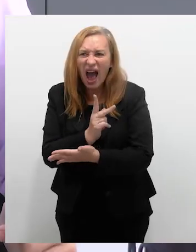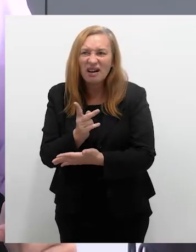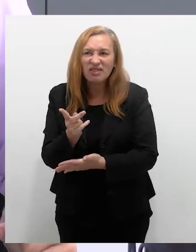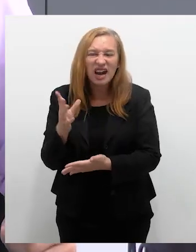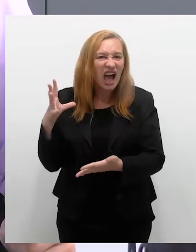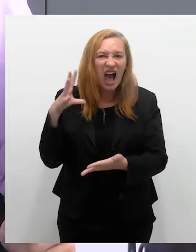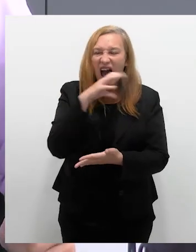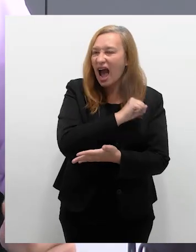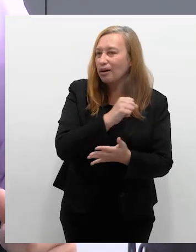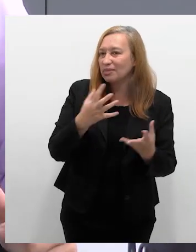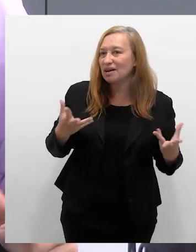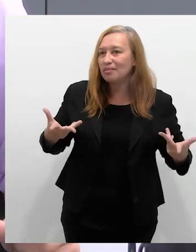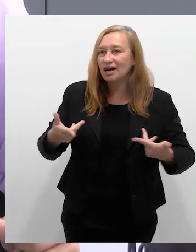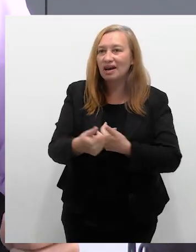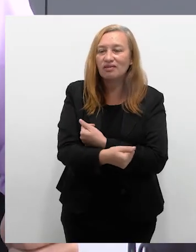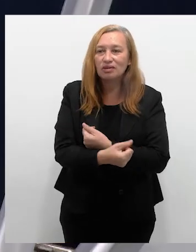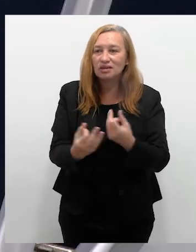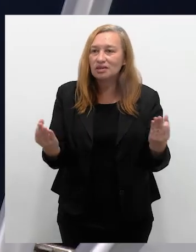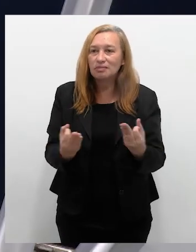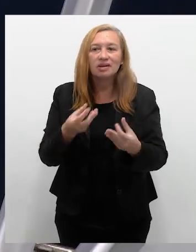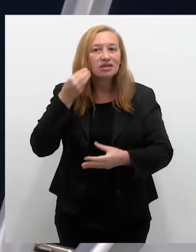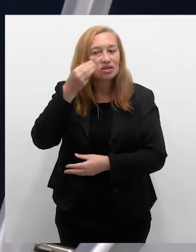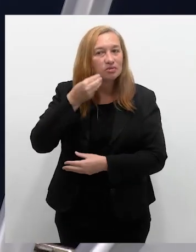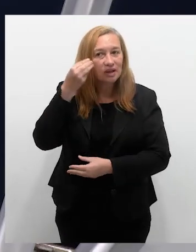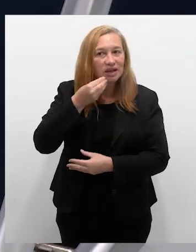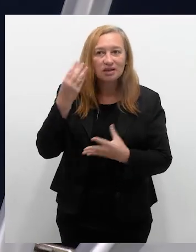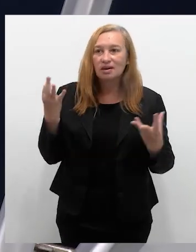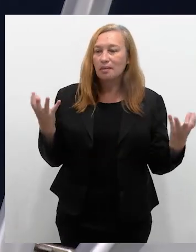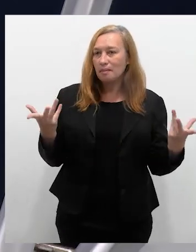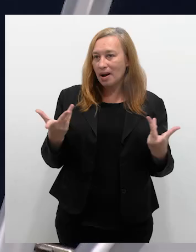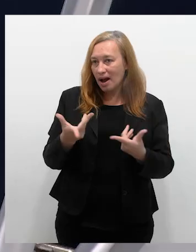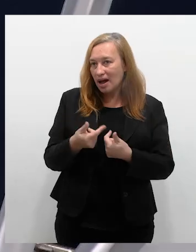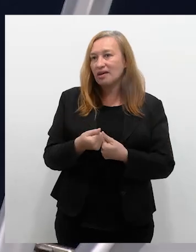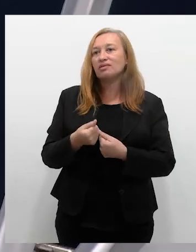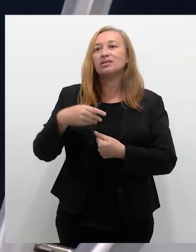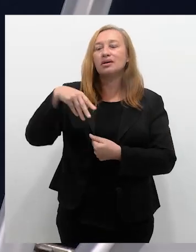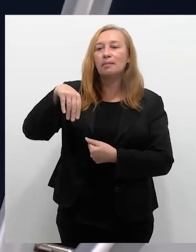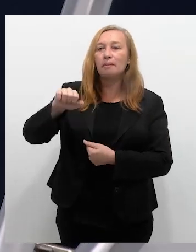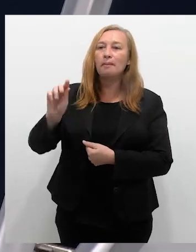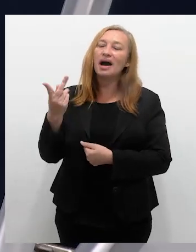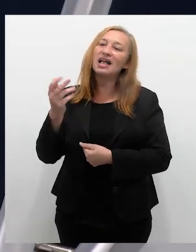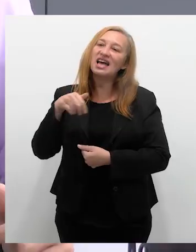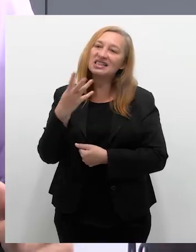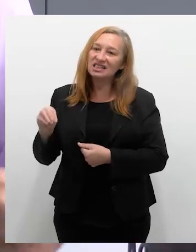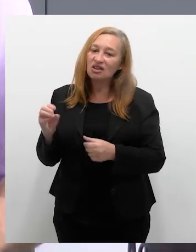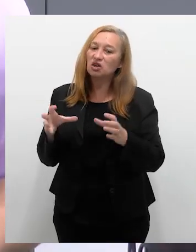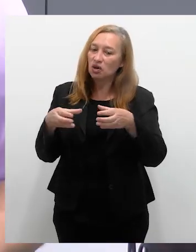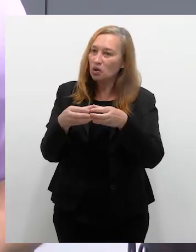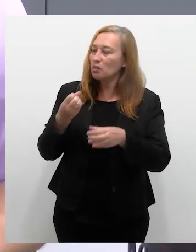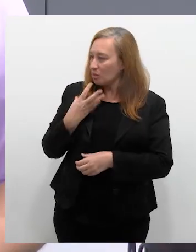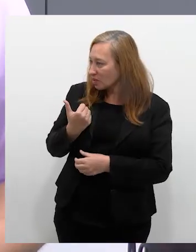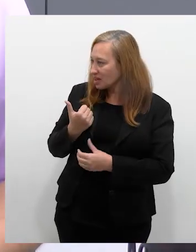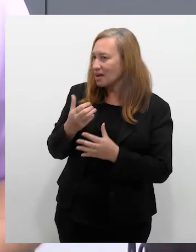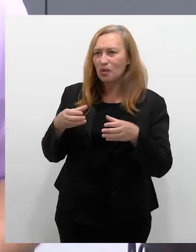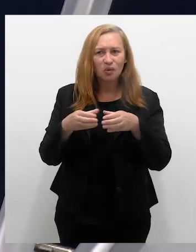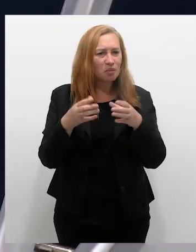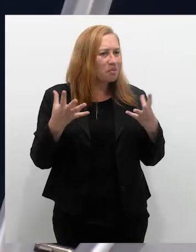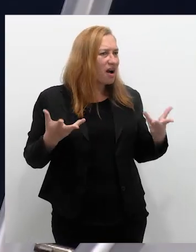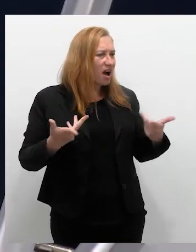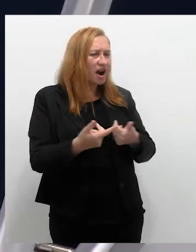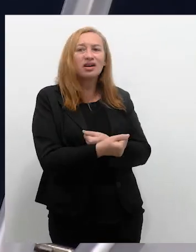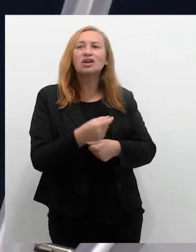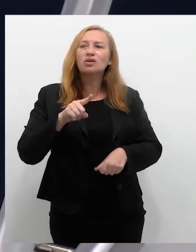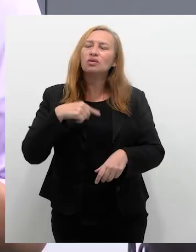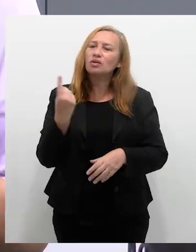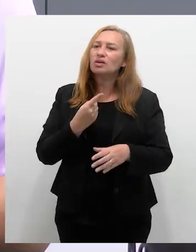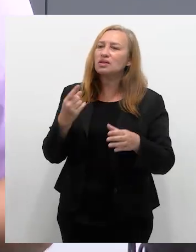errava. Era o máximo. Foi uma experiência incrível, Malhação. Que equipe, hein? Que equipe maravilhosa. Porque